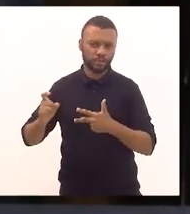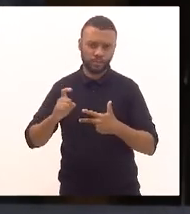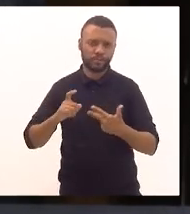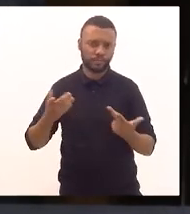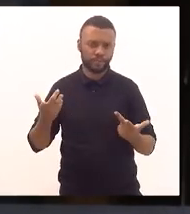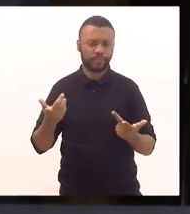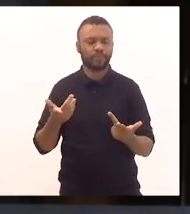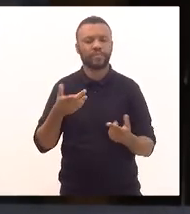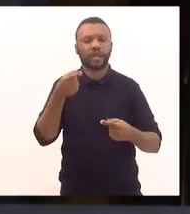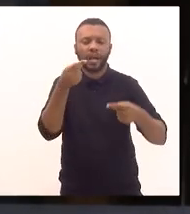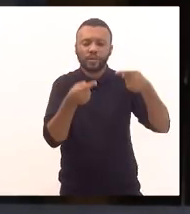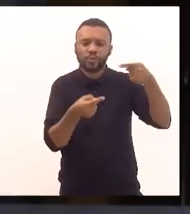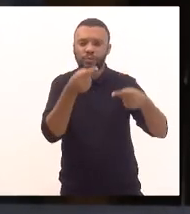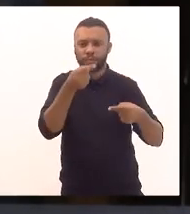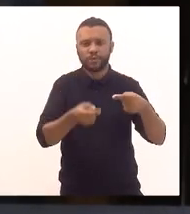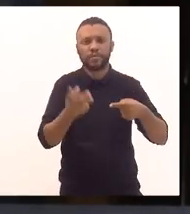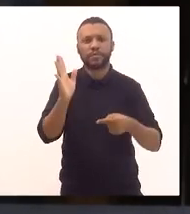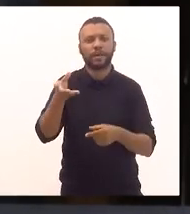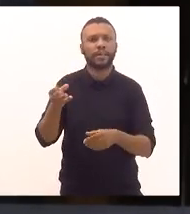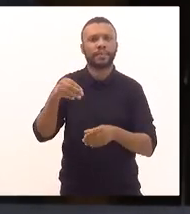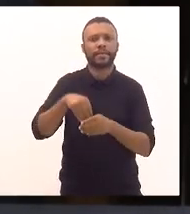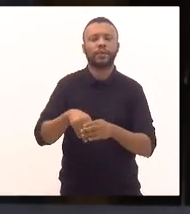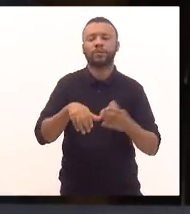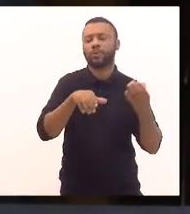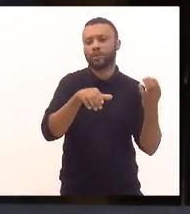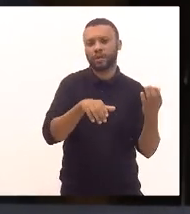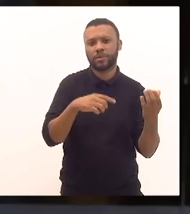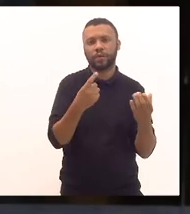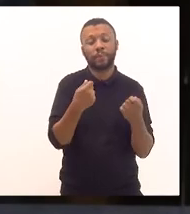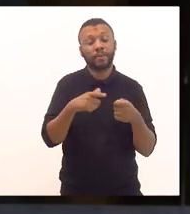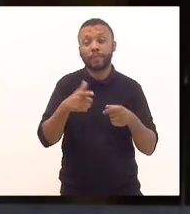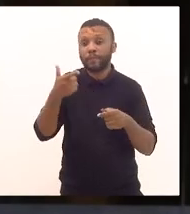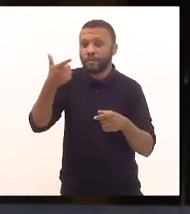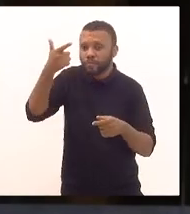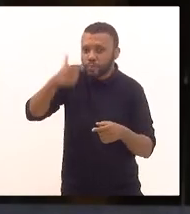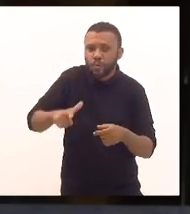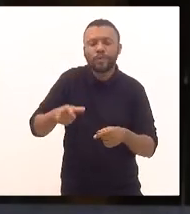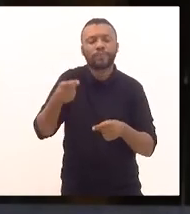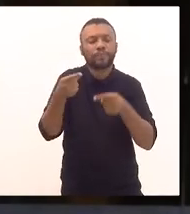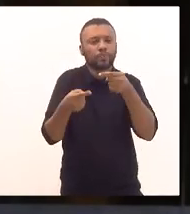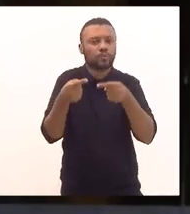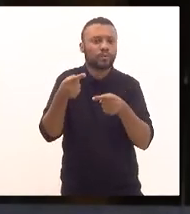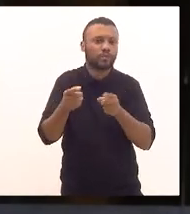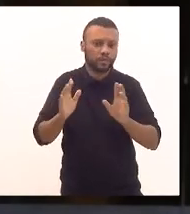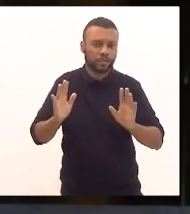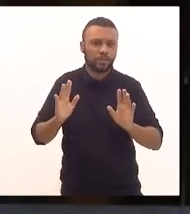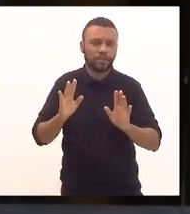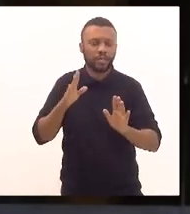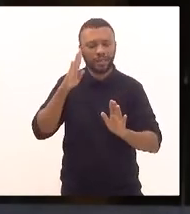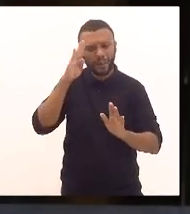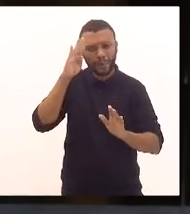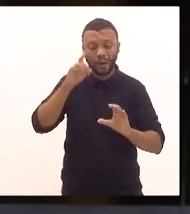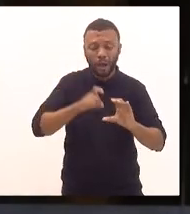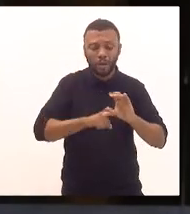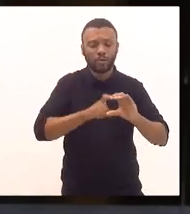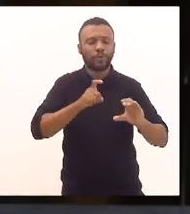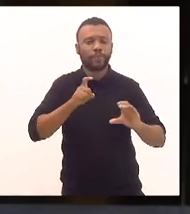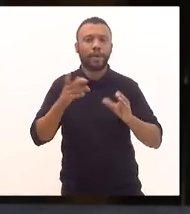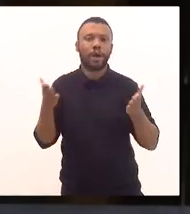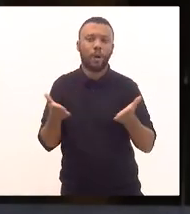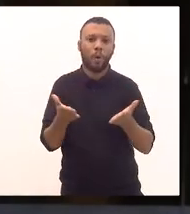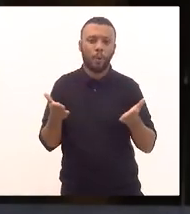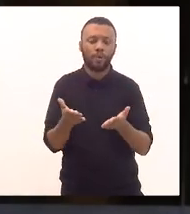discutido no congresso e a gente precisa retomar essa a possibilidade porque eu acho que essa é a maior autonomia